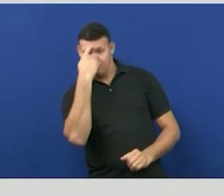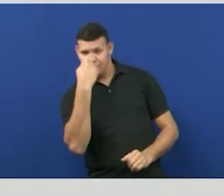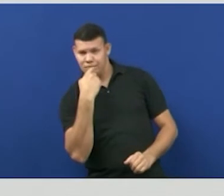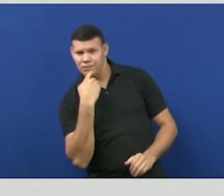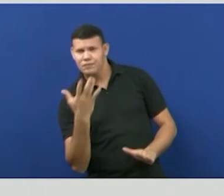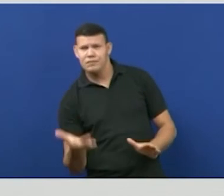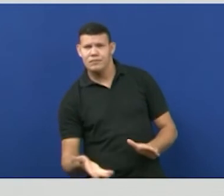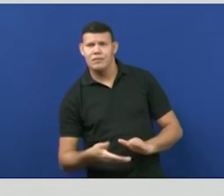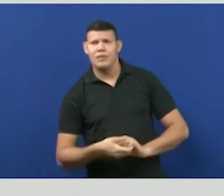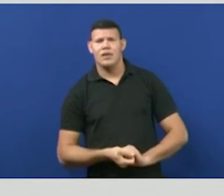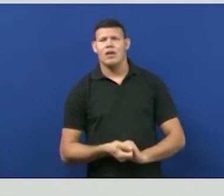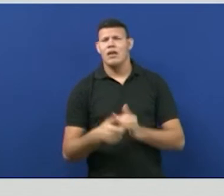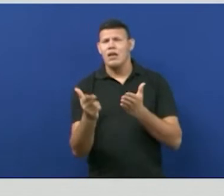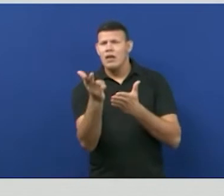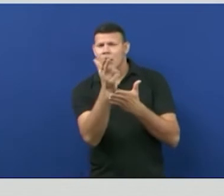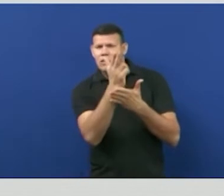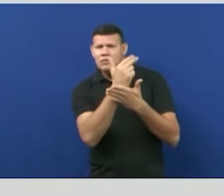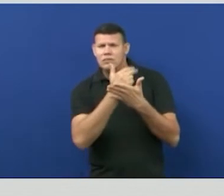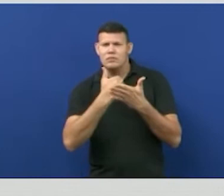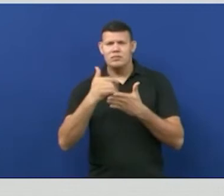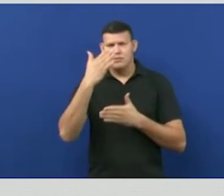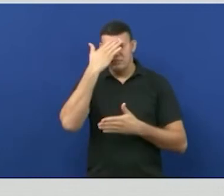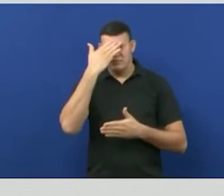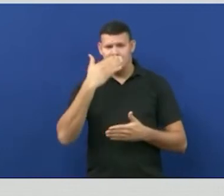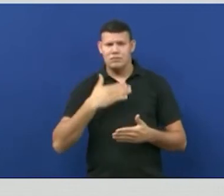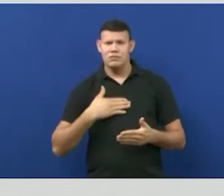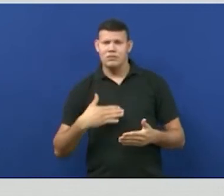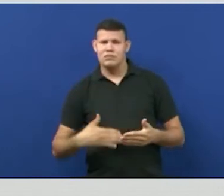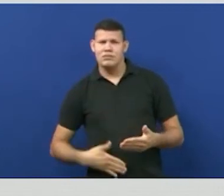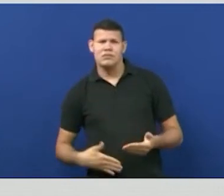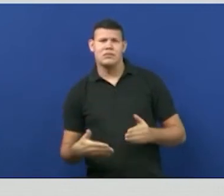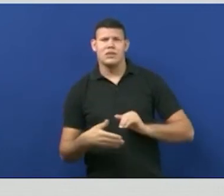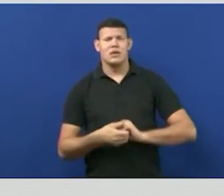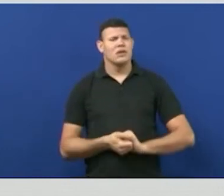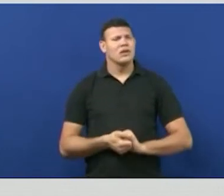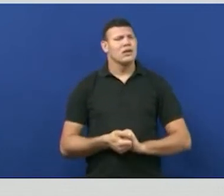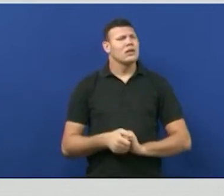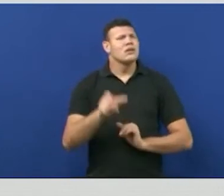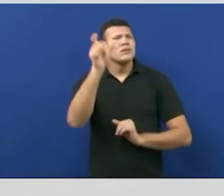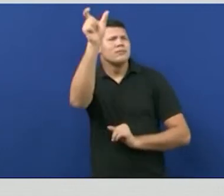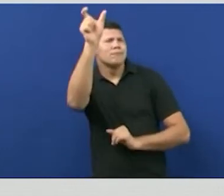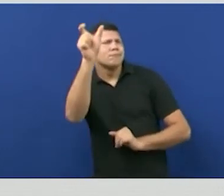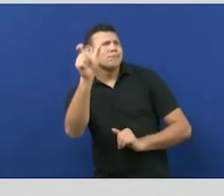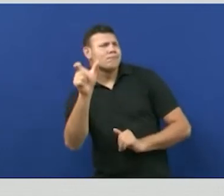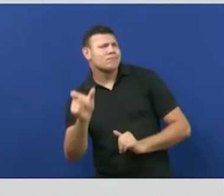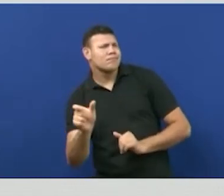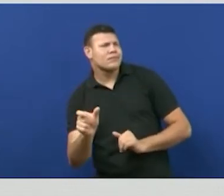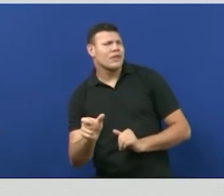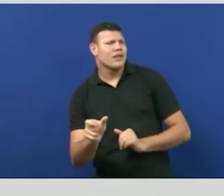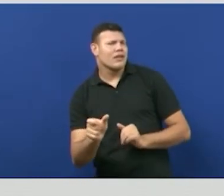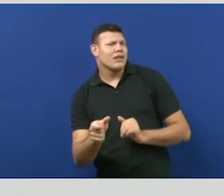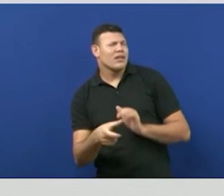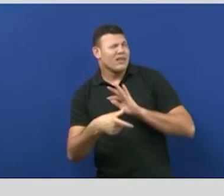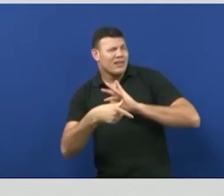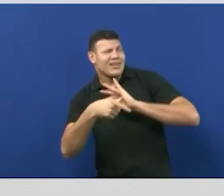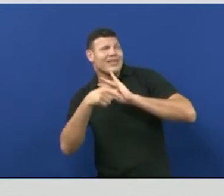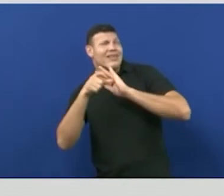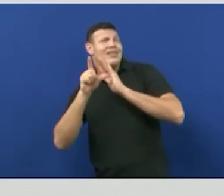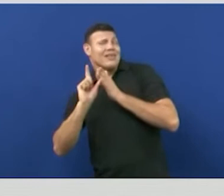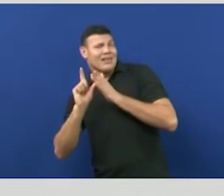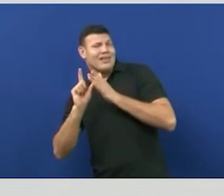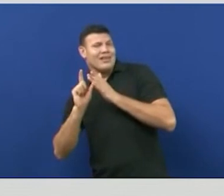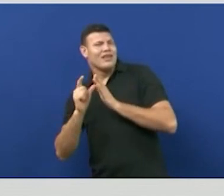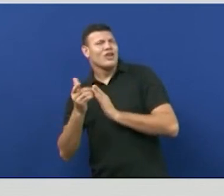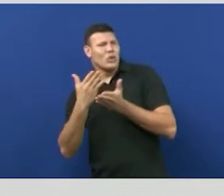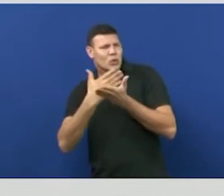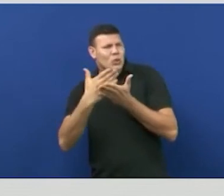O desenho ali do corpo humano nos relembra um pouco aquele organismo que nós vimos lá no início.